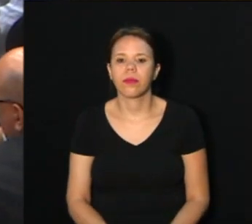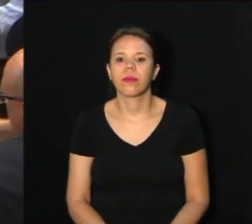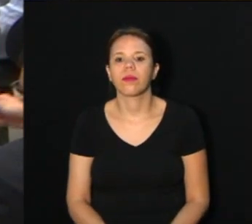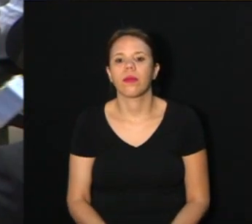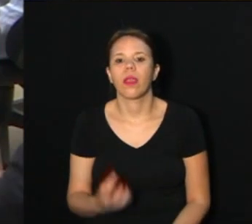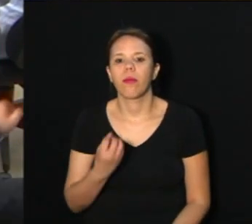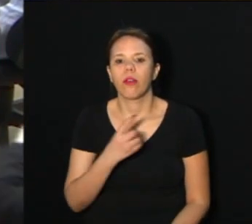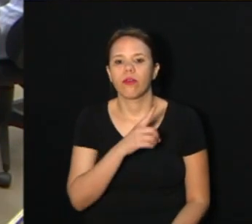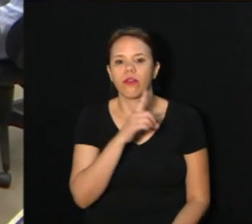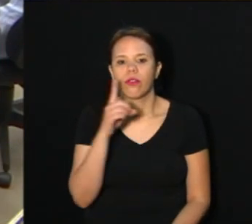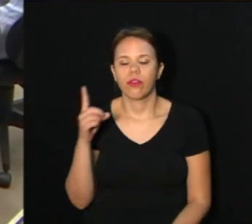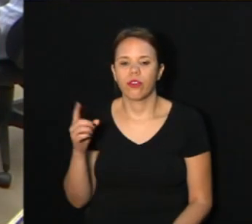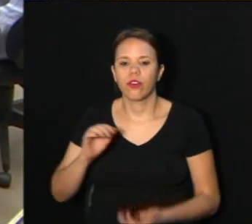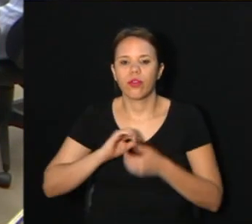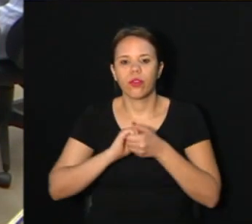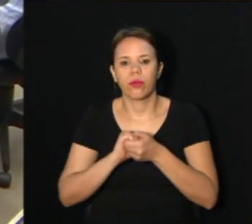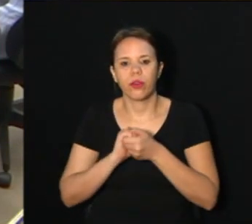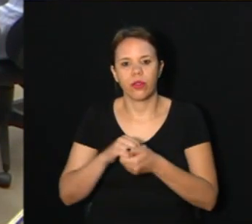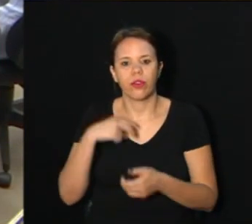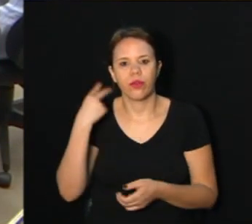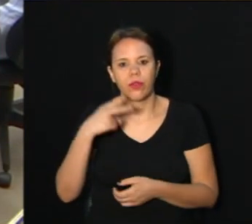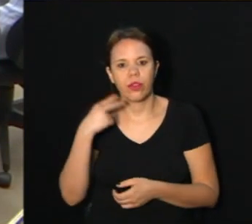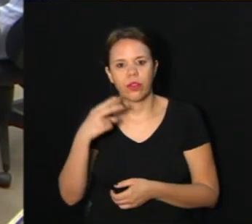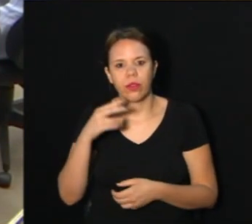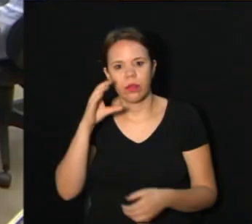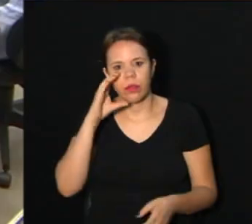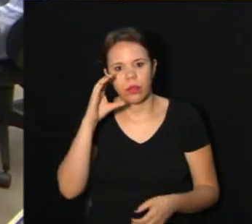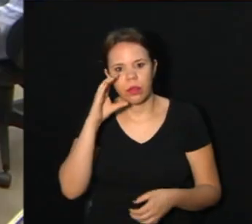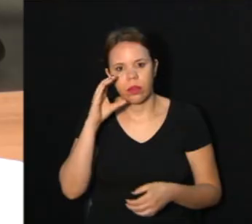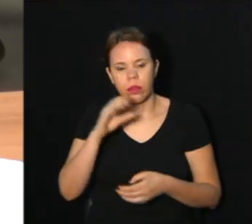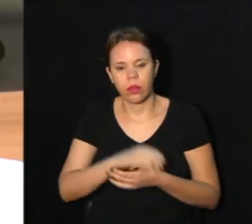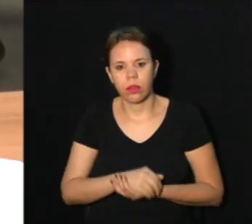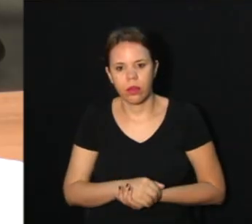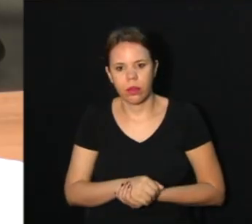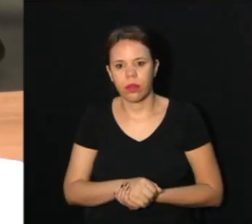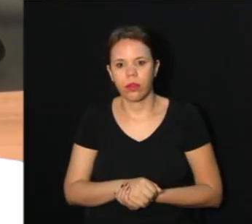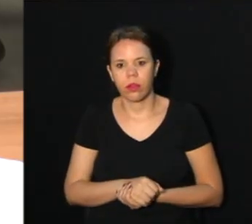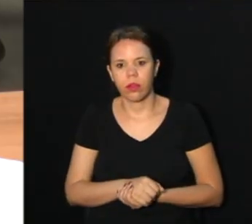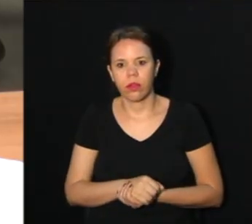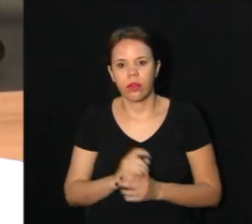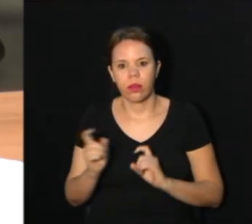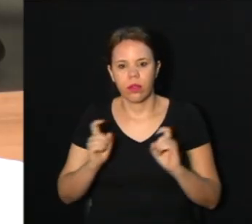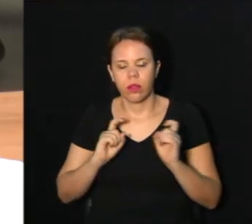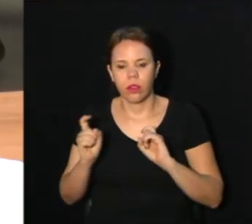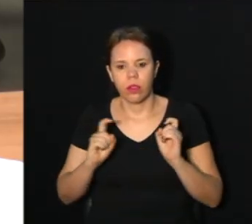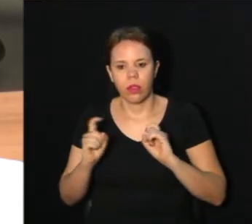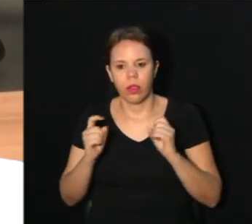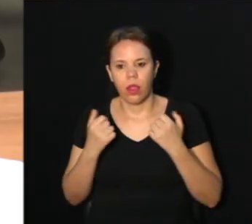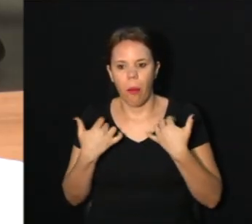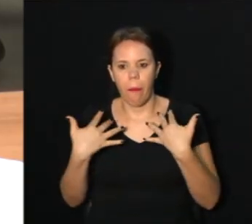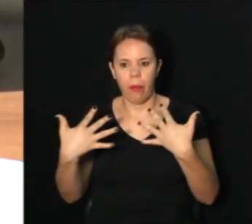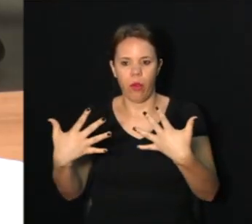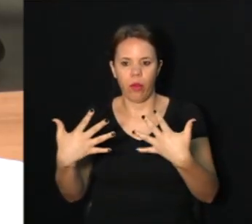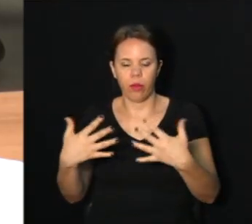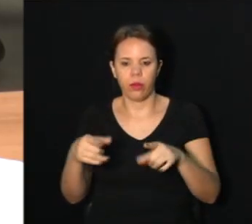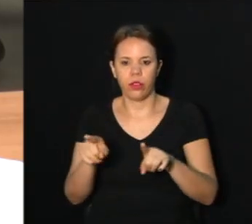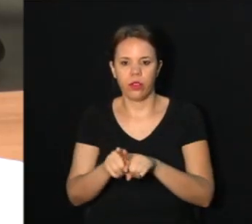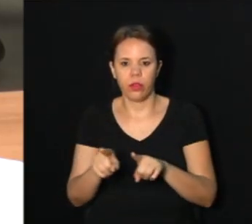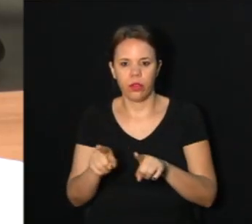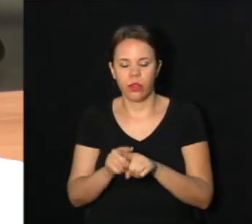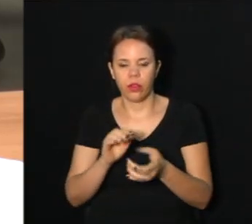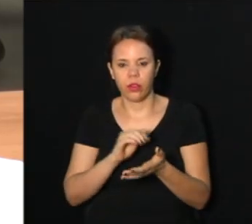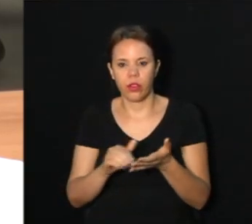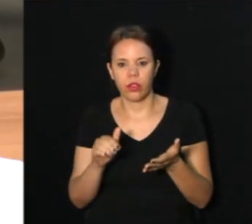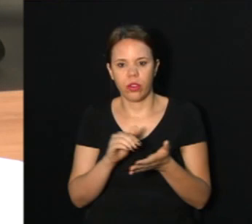Bom dia. Cumprimentar o vereador Cirilo, que preside essa audiência pública, em seu nome, todo o secretário Panuto,